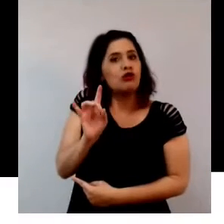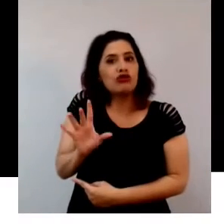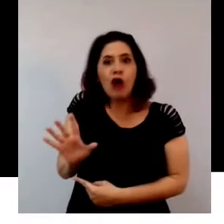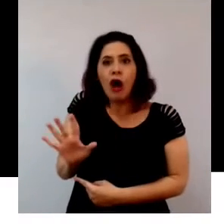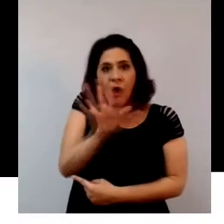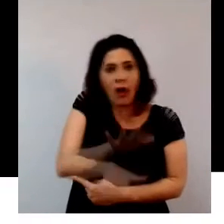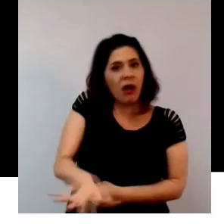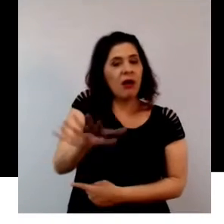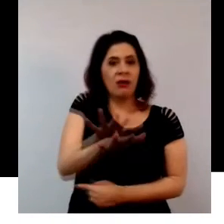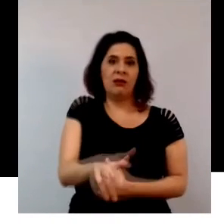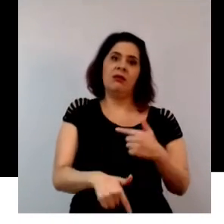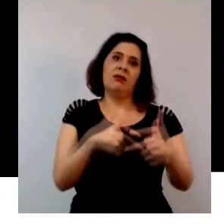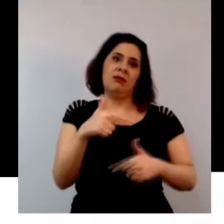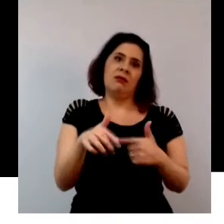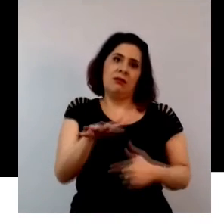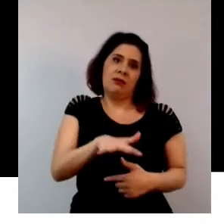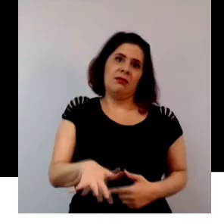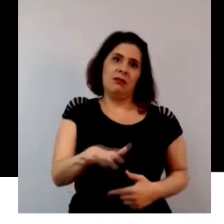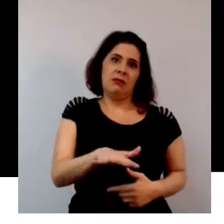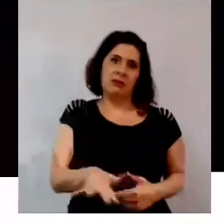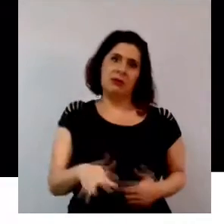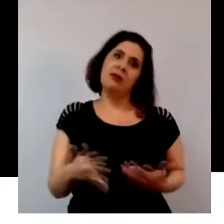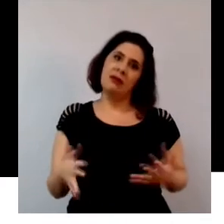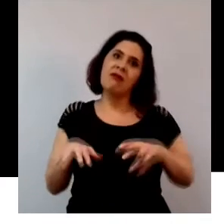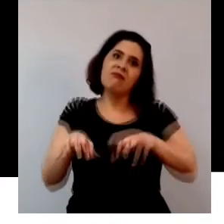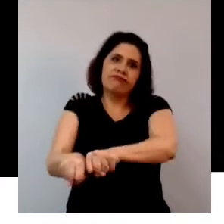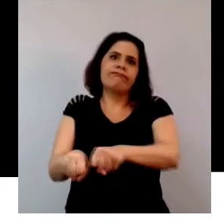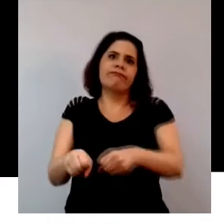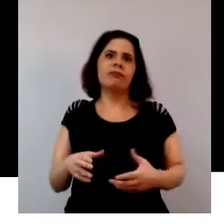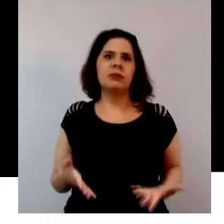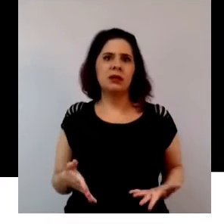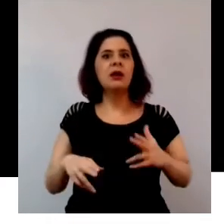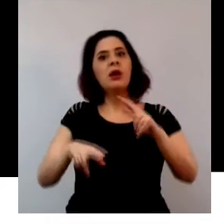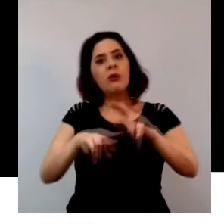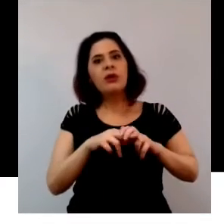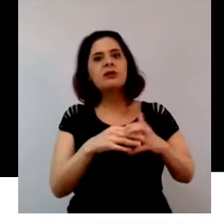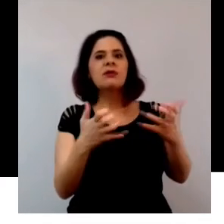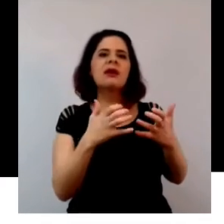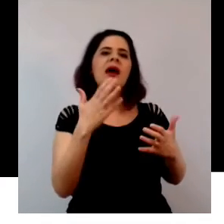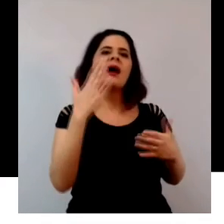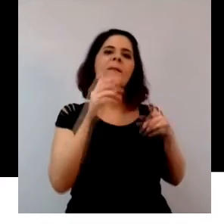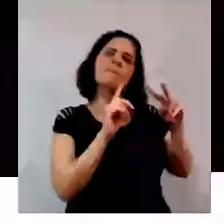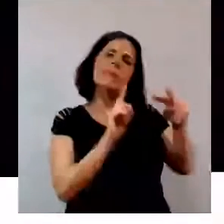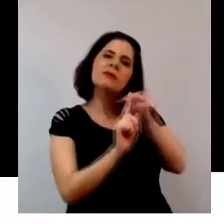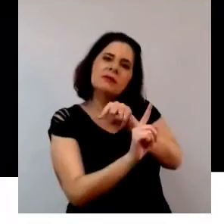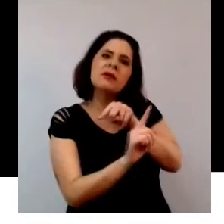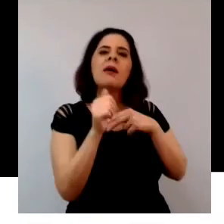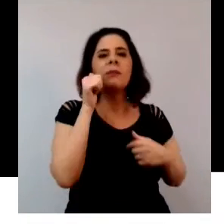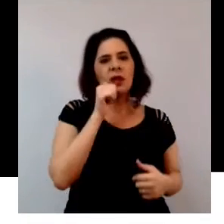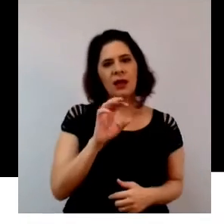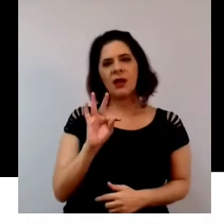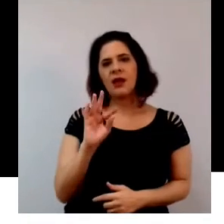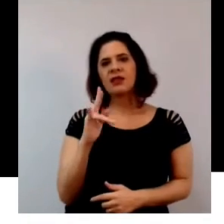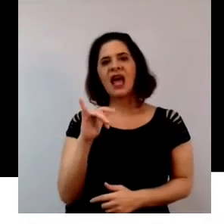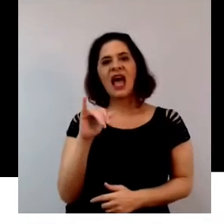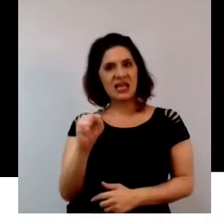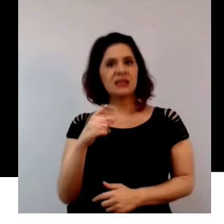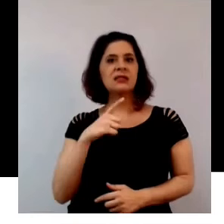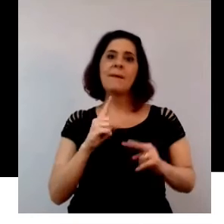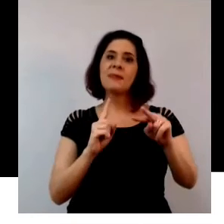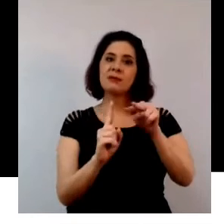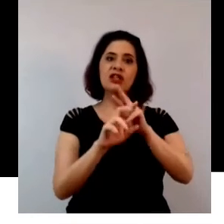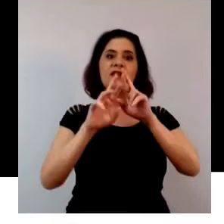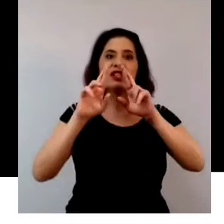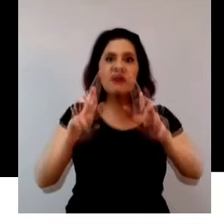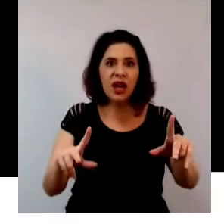para a Thaís, né? Que eu sei que ela trabalha com outras perspectivas, acessando outros tipos de metodologias.